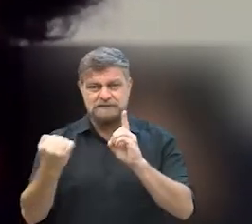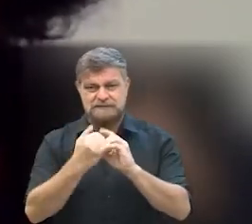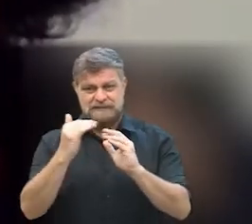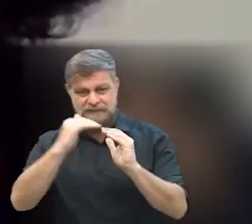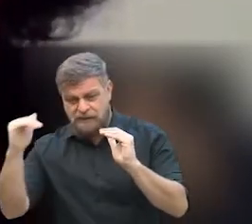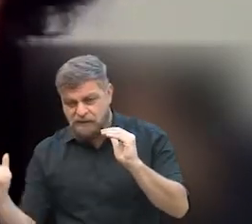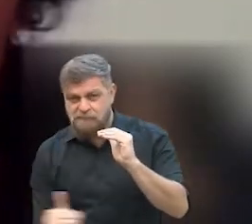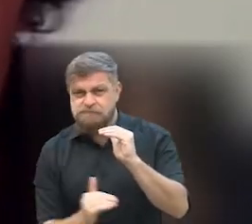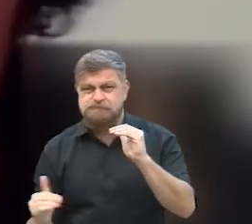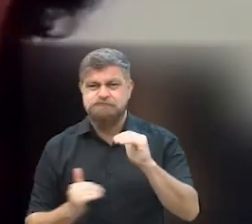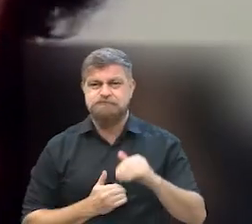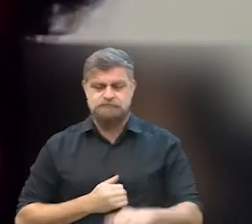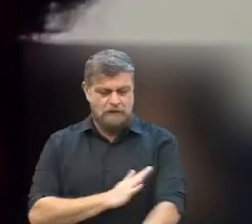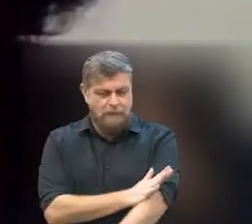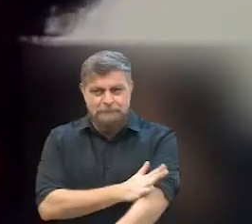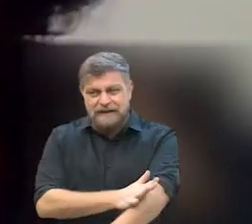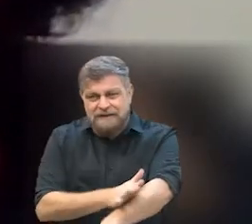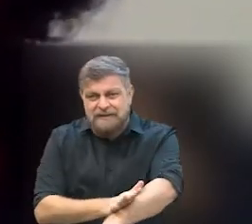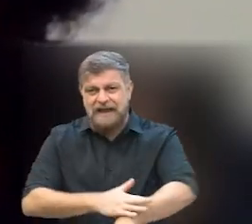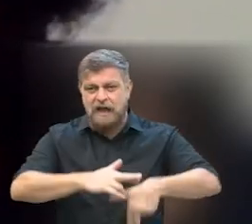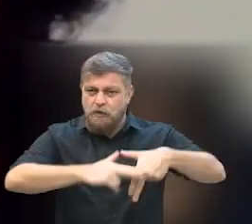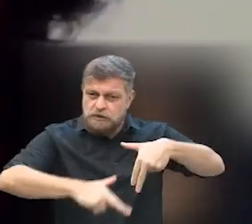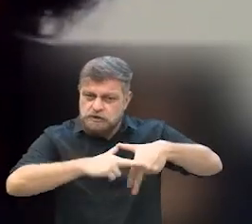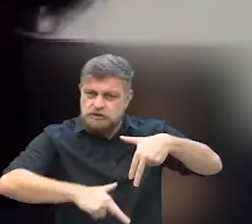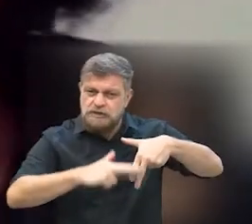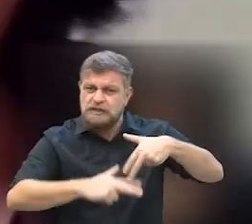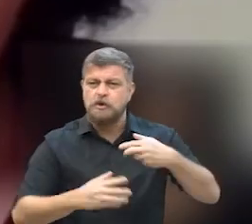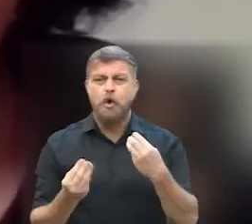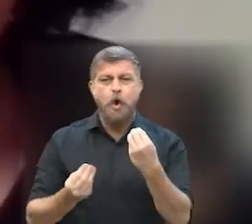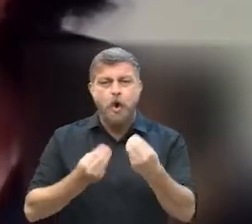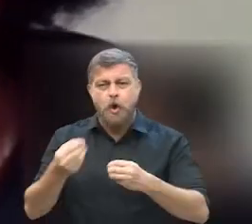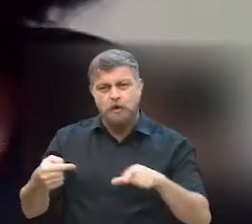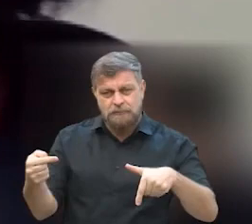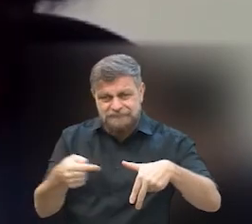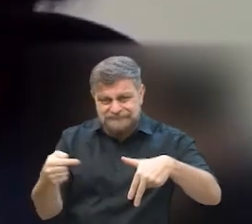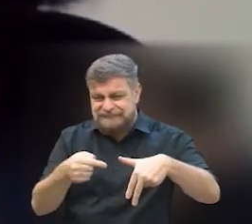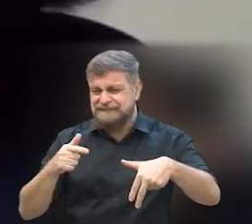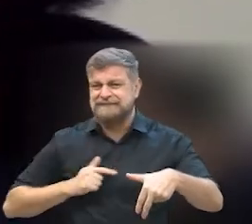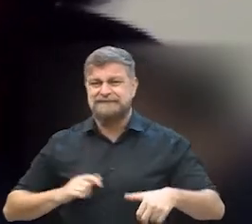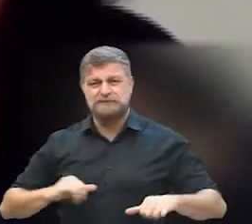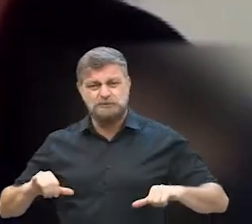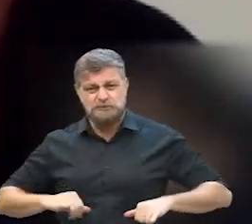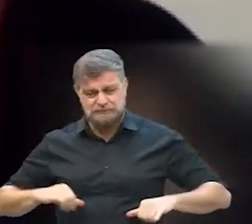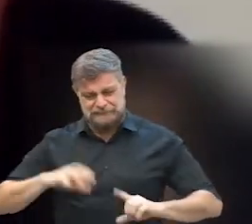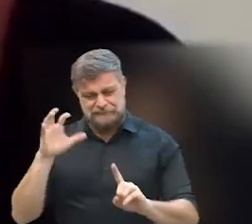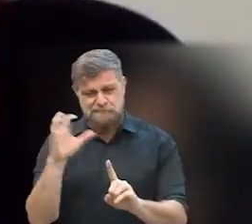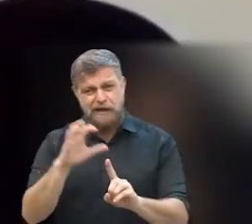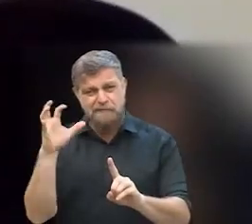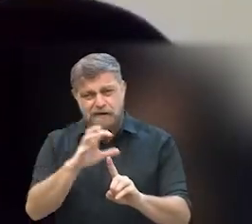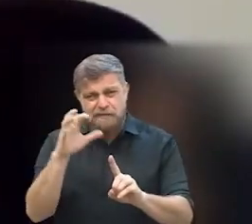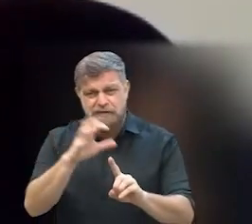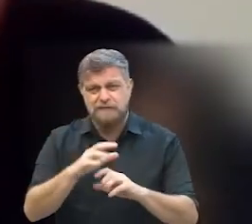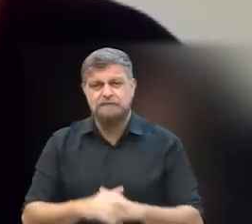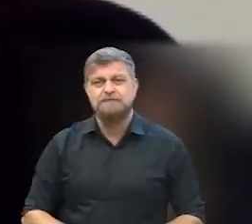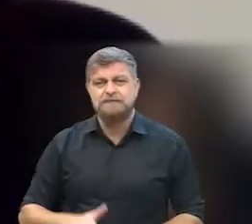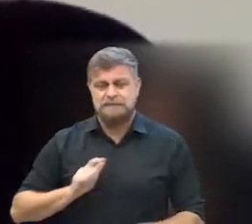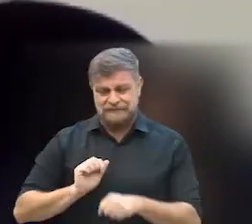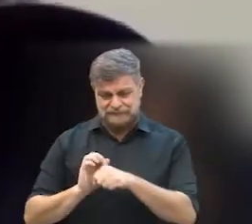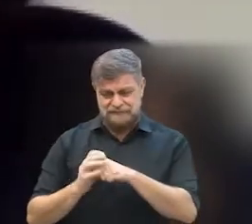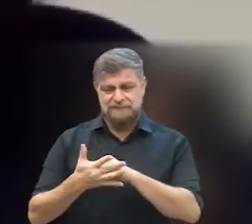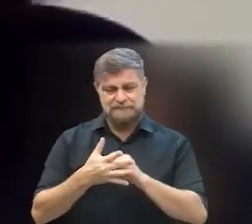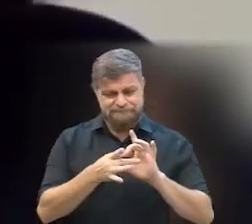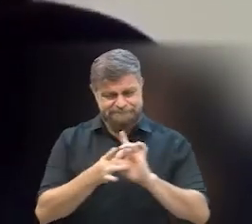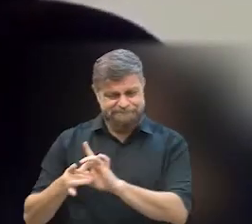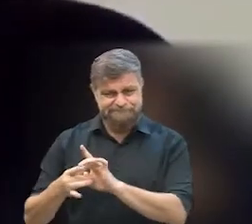a desigualdade social, racial, de gênero, e como isso tem afetado, e nessa pandemia isso ficou,